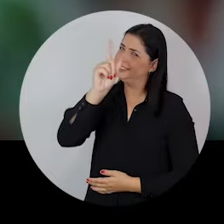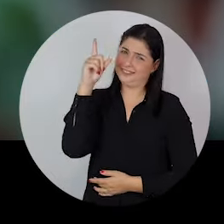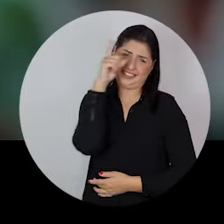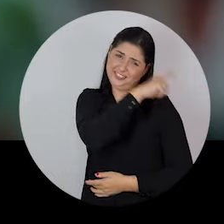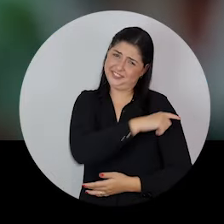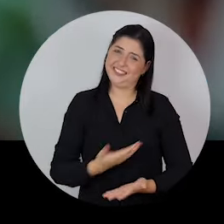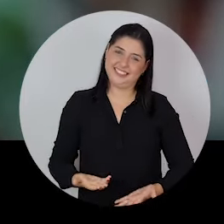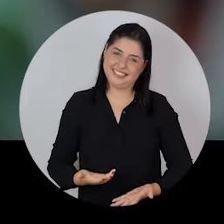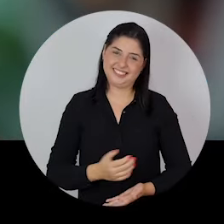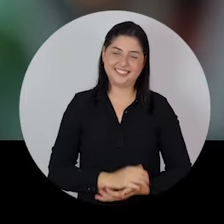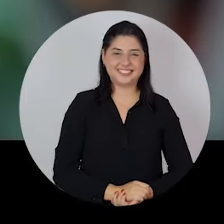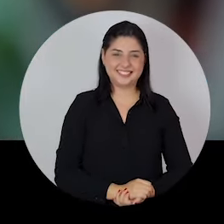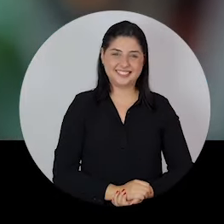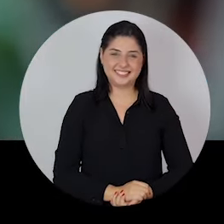minha cabeça agora tá difícil